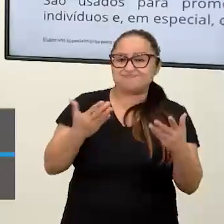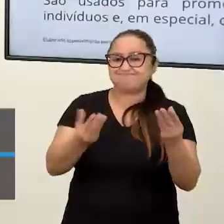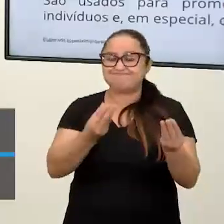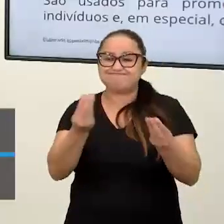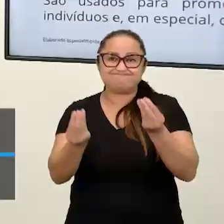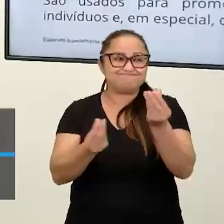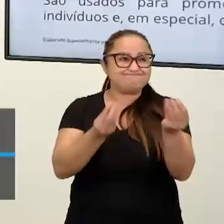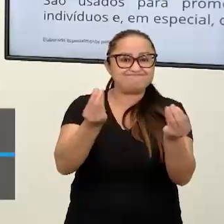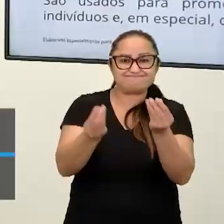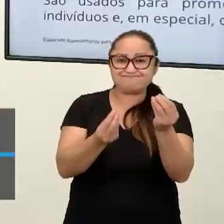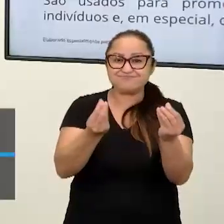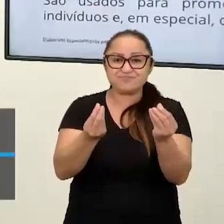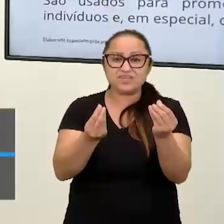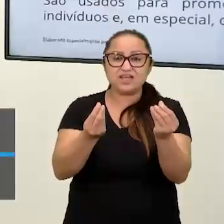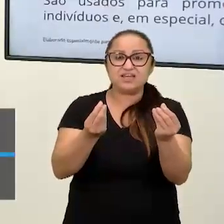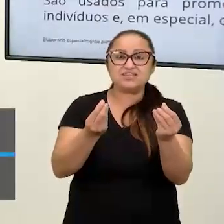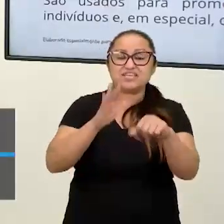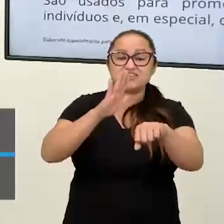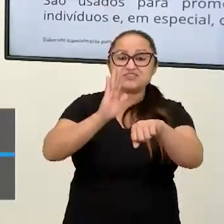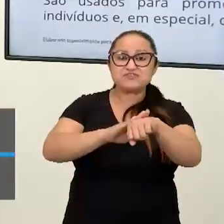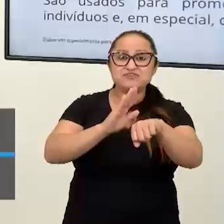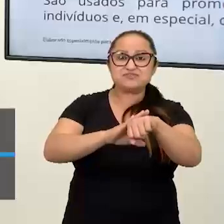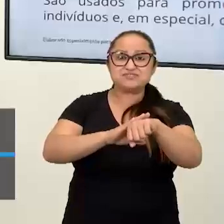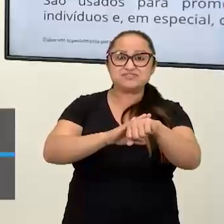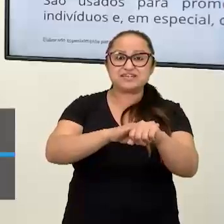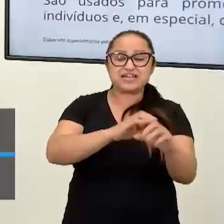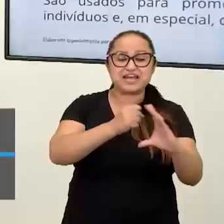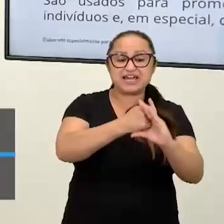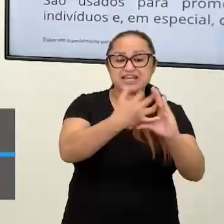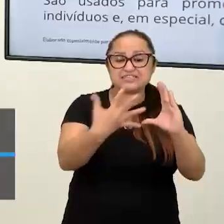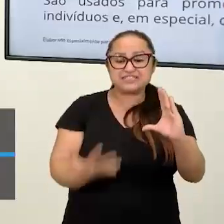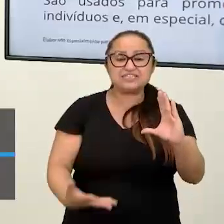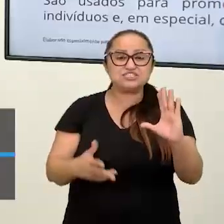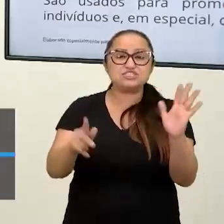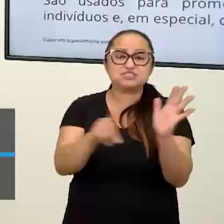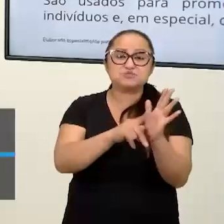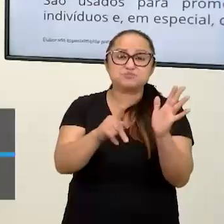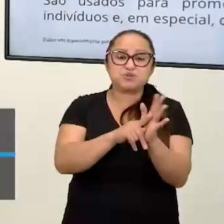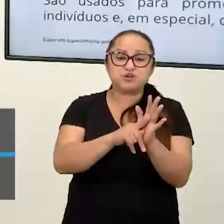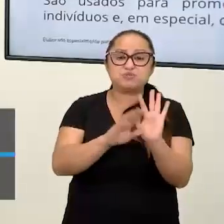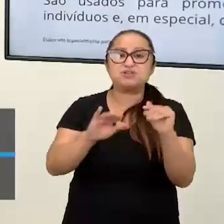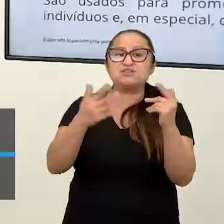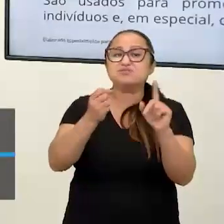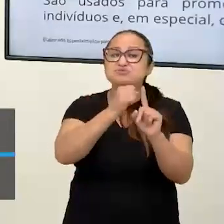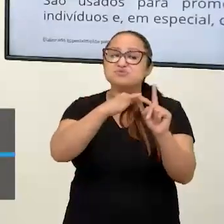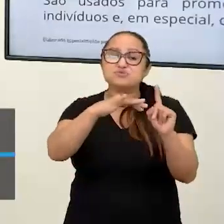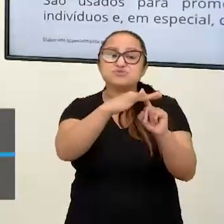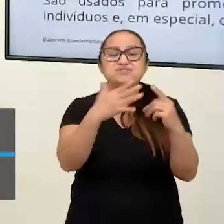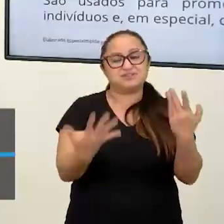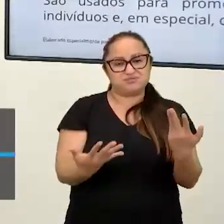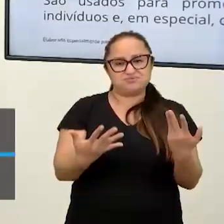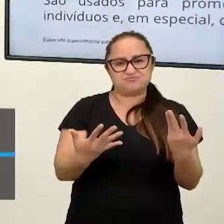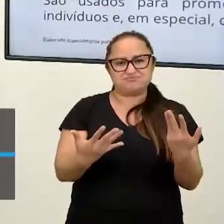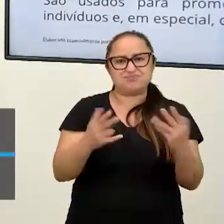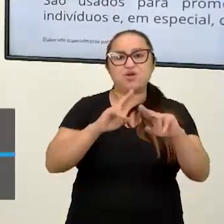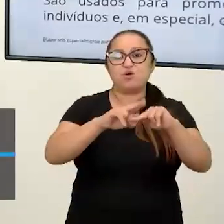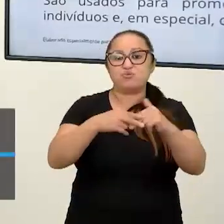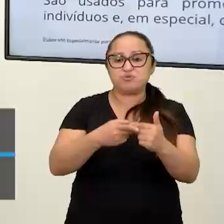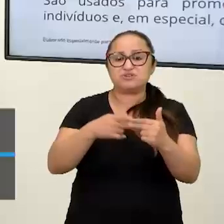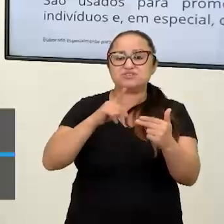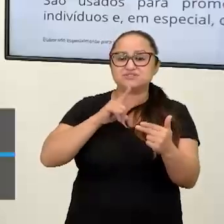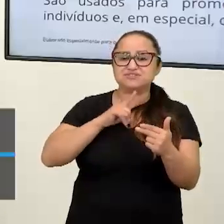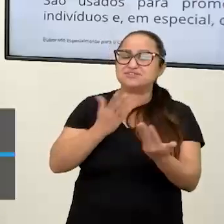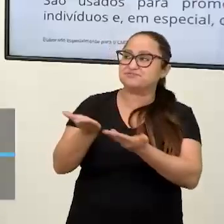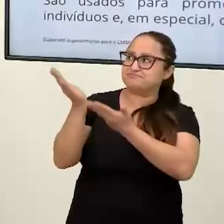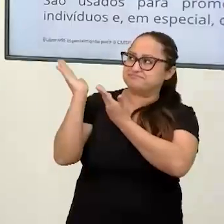série de funções, né, biológicas e esse ser social. Né? Por isso que vai aparecer para